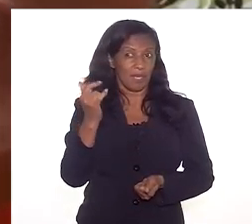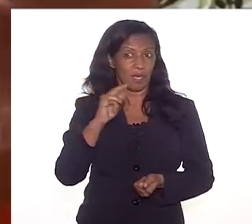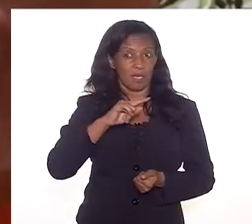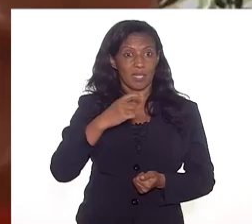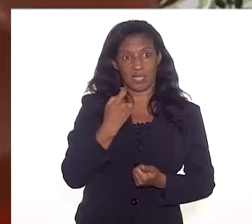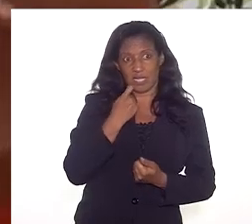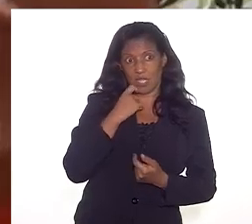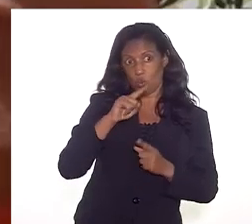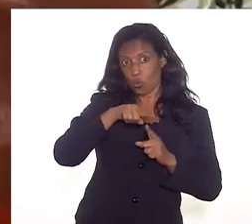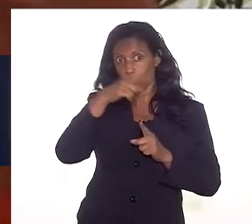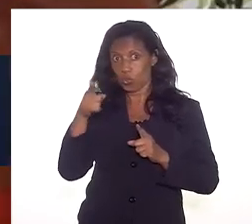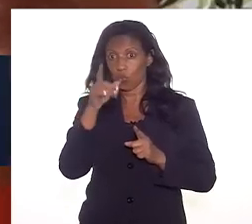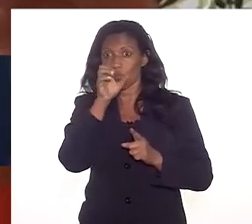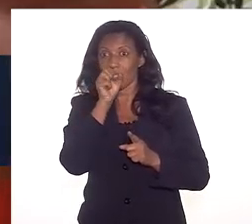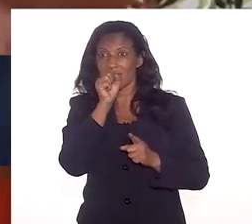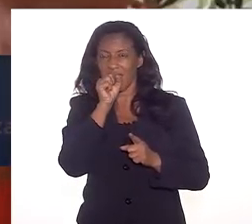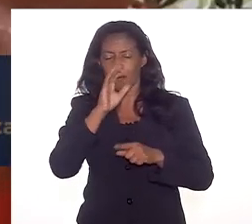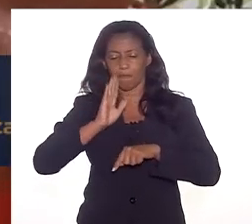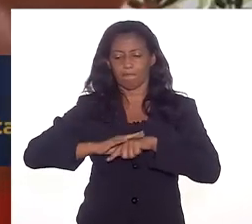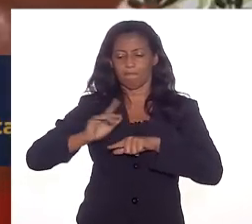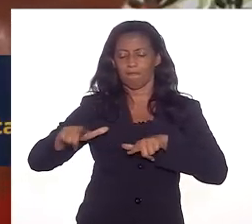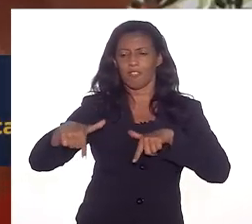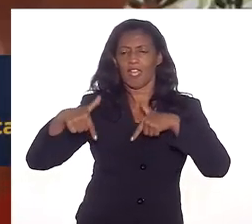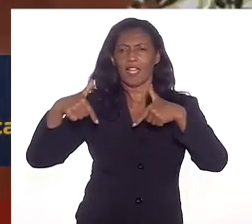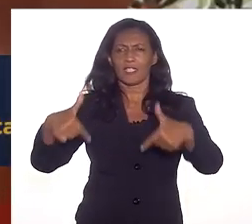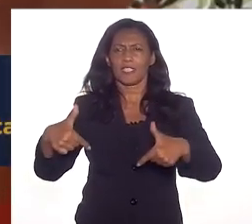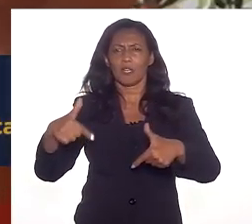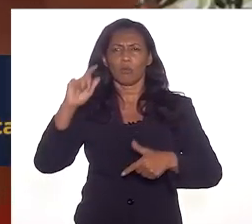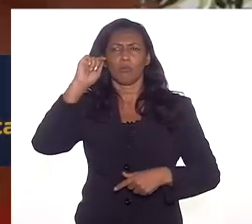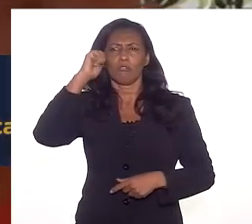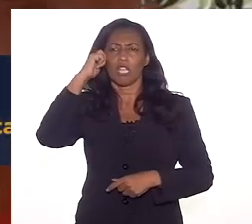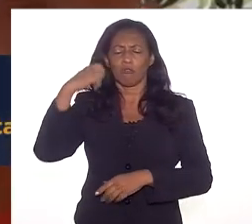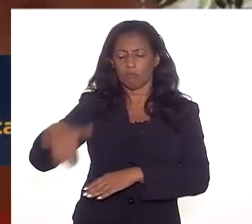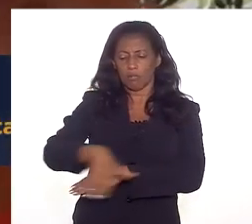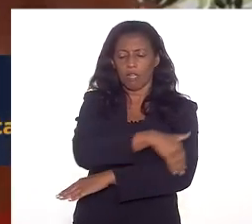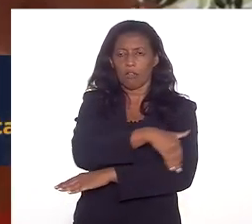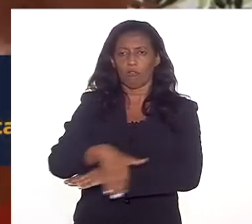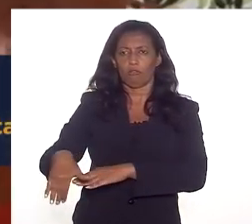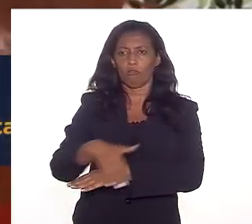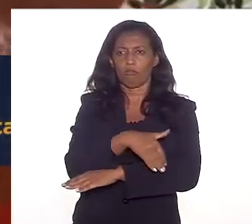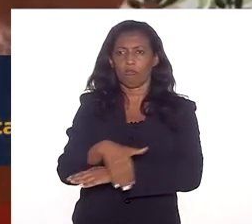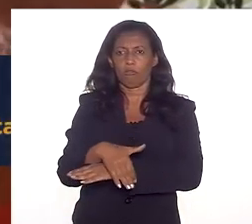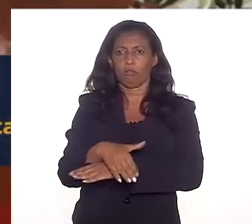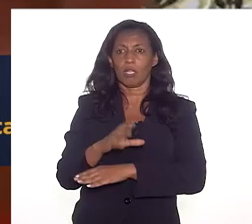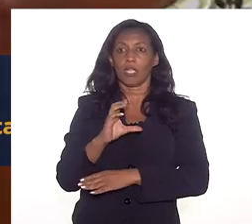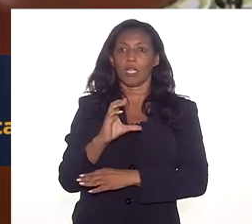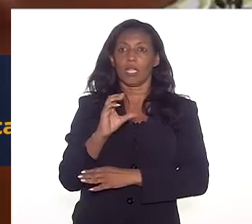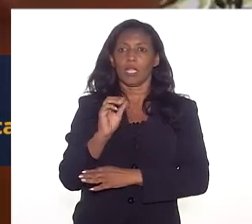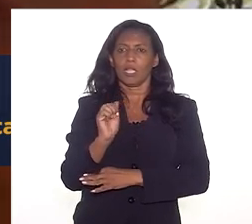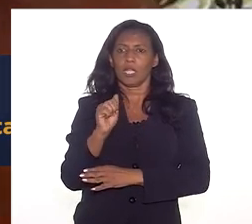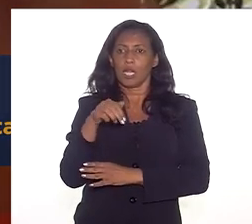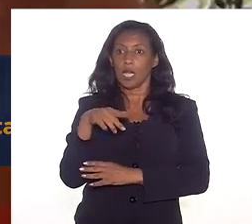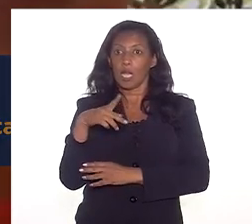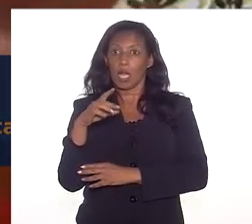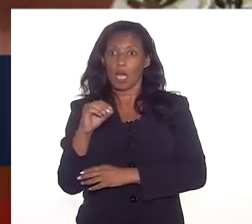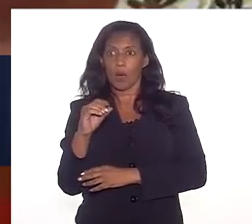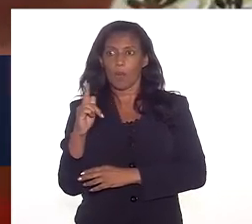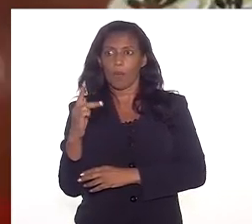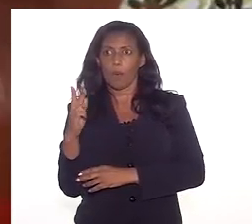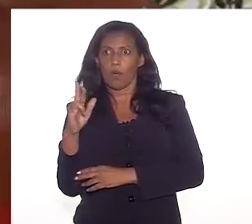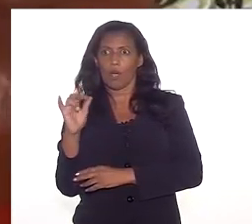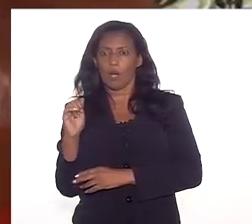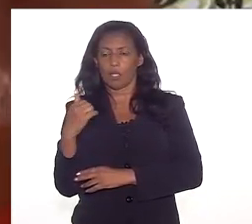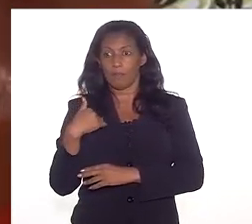amanhã, que seria sábado, fazer uma ação do negro na rua, em Campo Grande. Eu